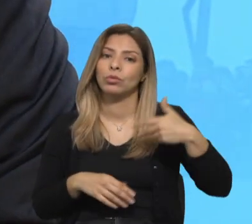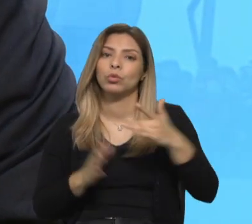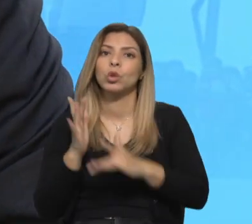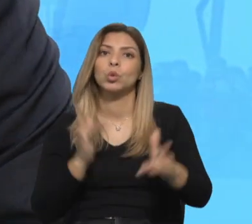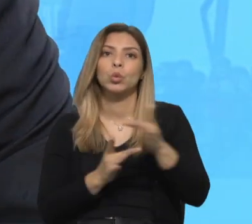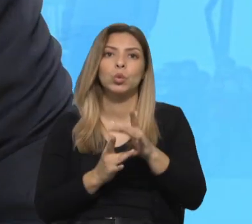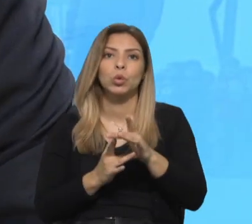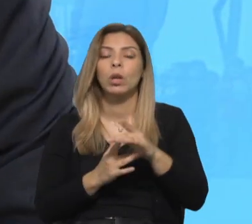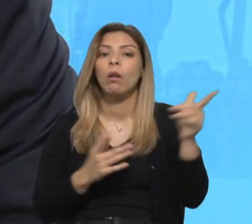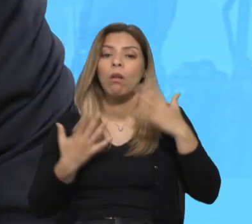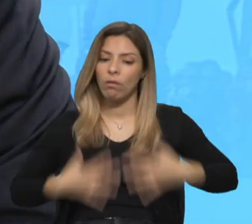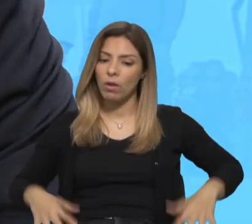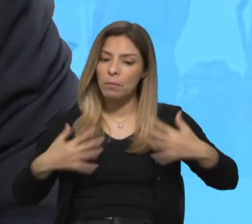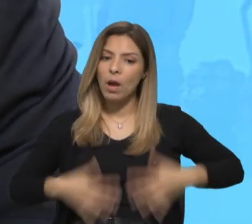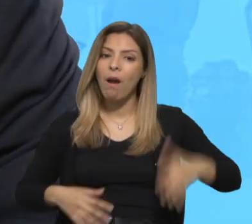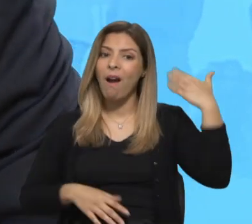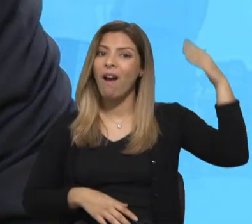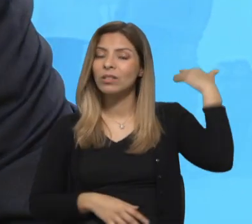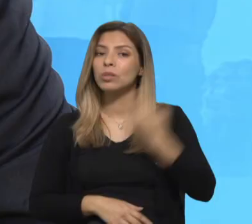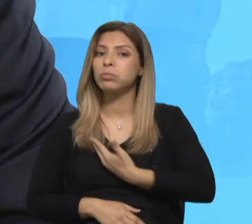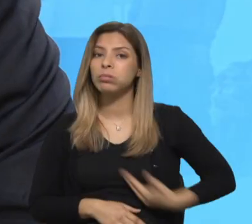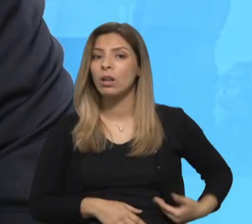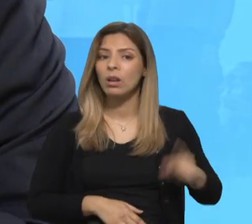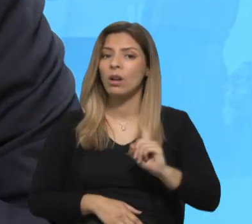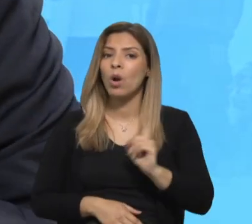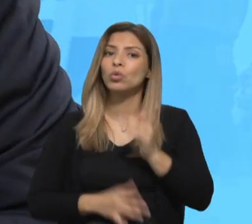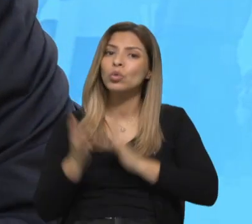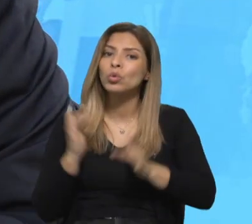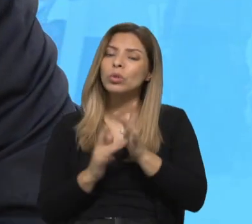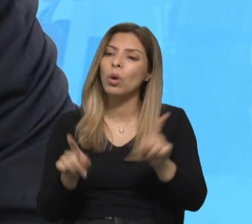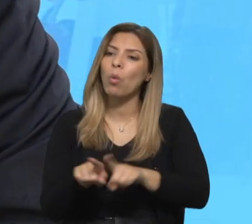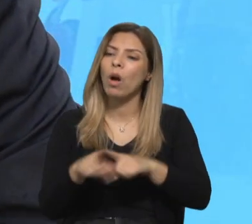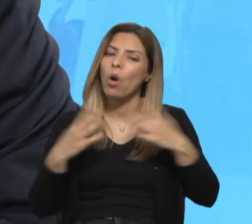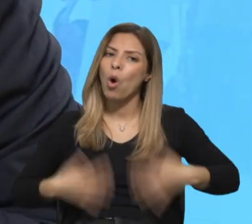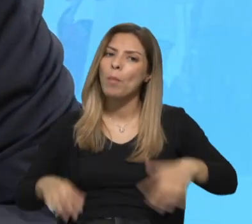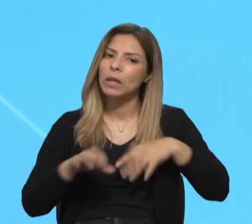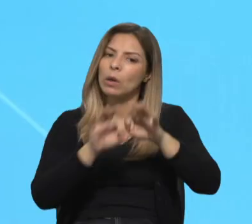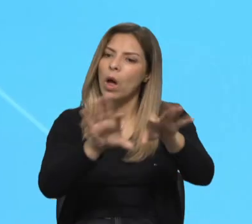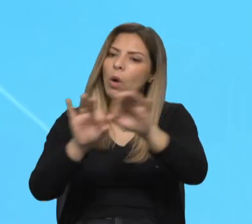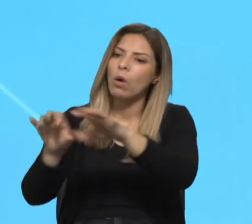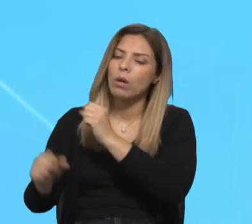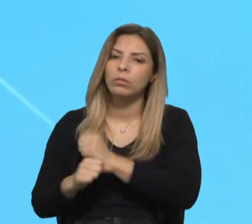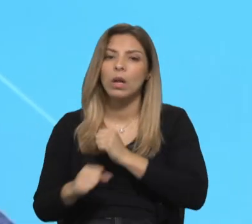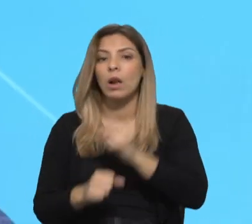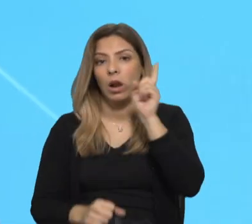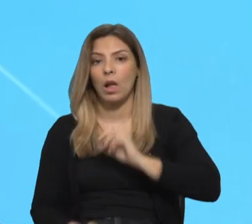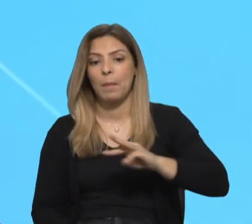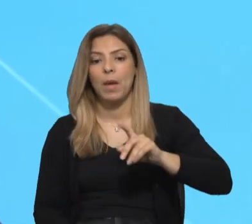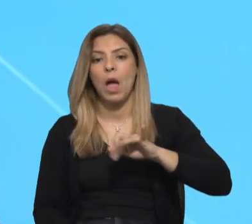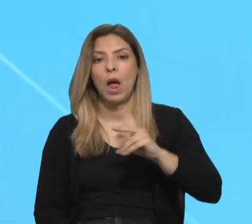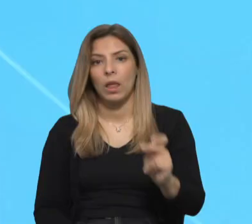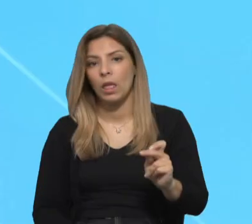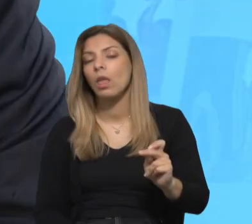vestido com roupas iguais àquelas que o povo também trabalhava. Aliás, a Maria Madalena vê-o como